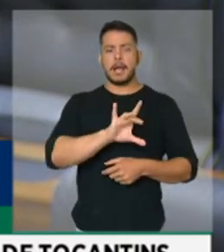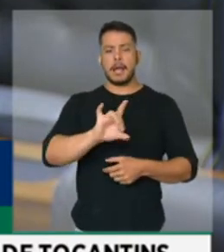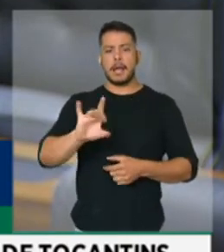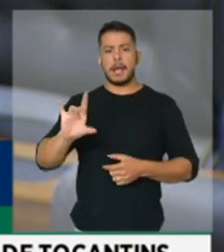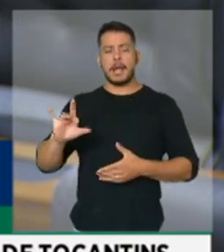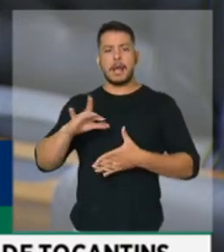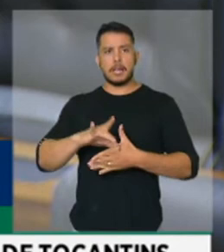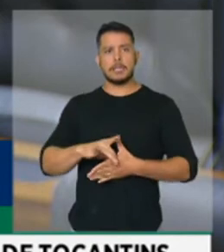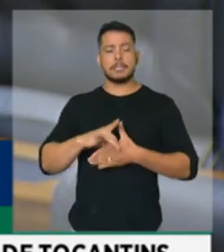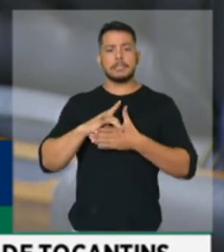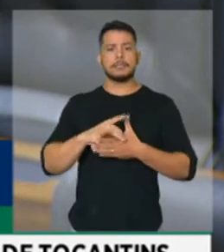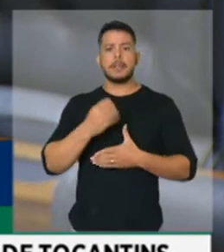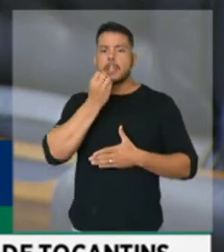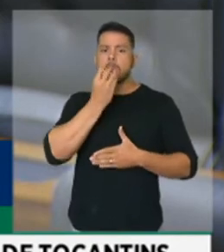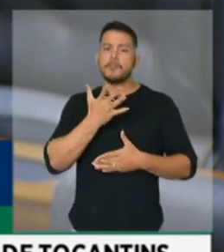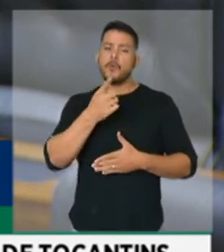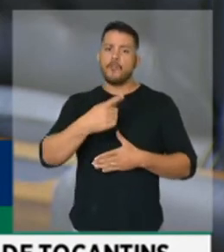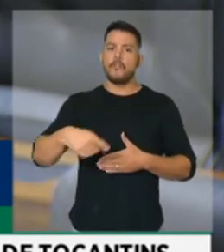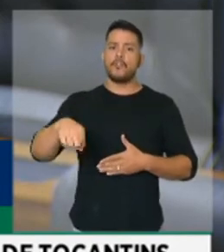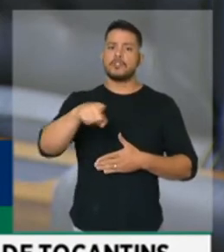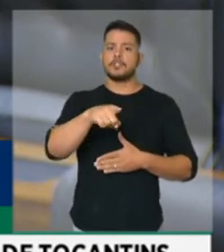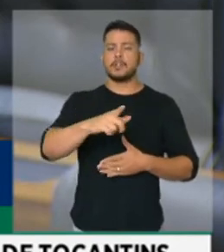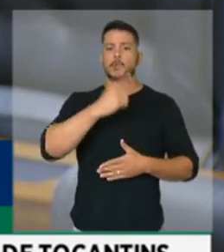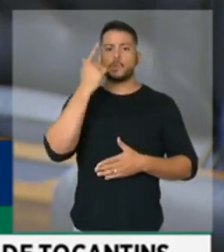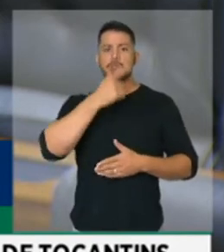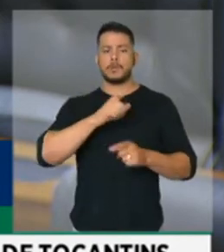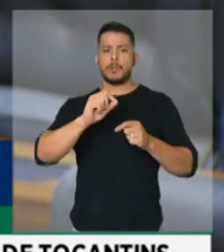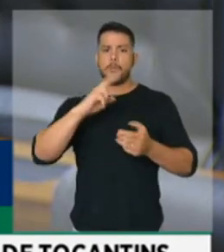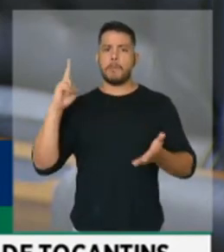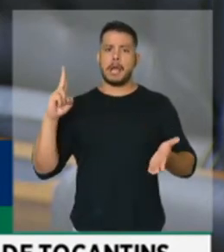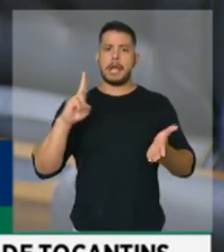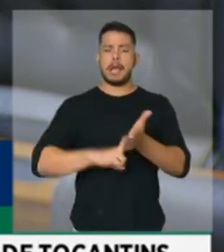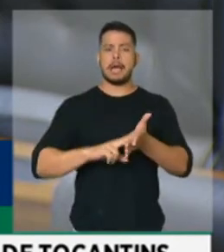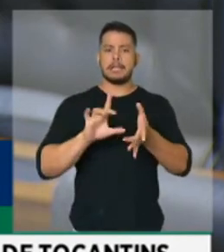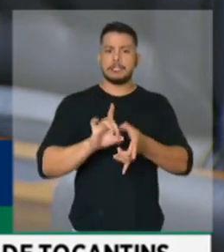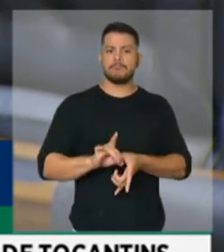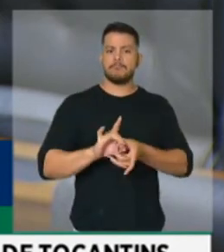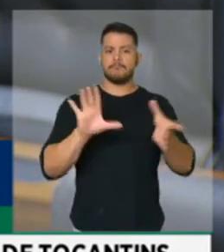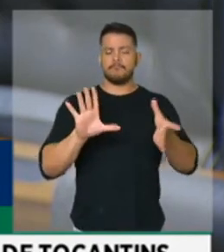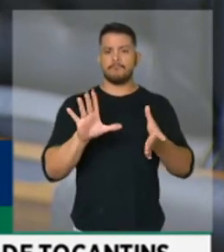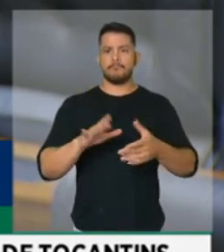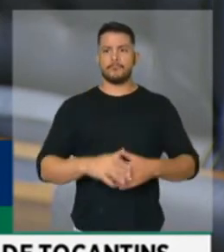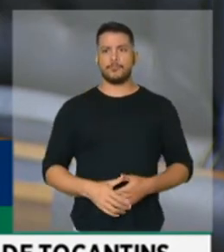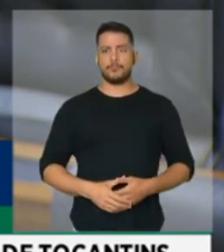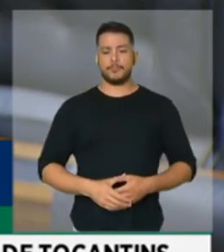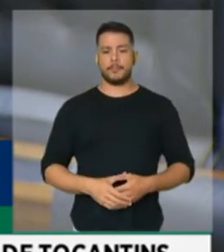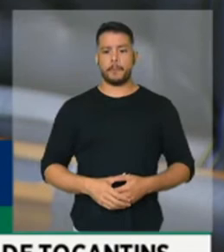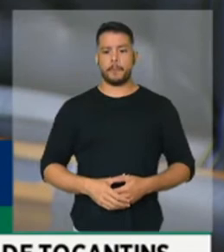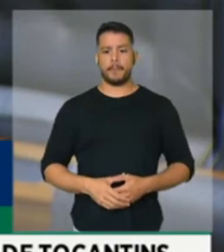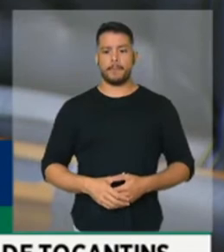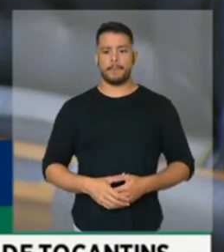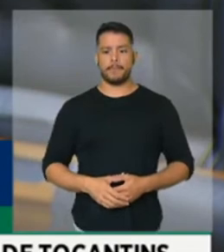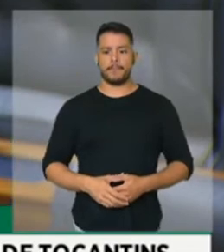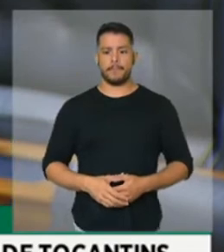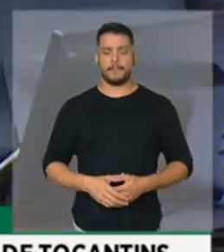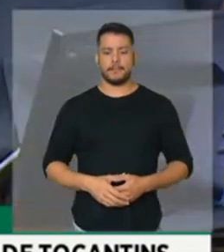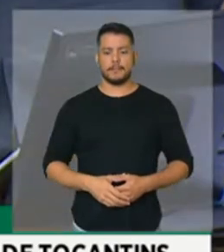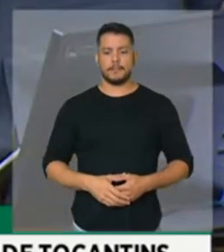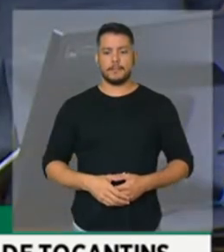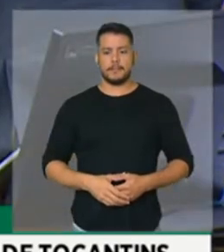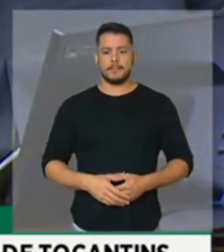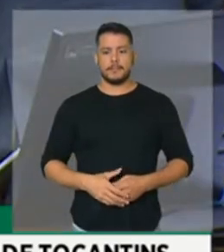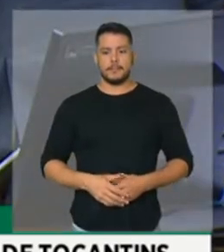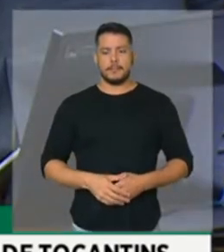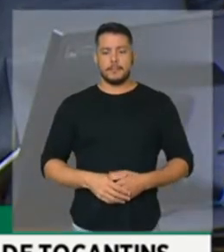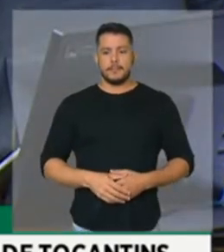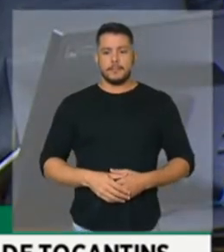estado de Tocantins uma verdadeira carta de euforia num momento importante da sua história. PL encaminha.